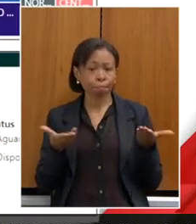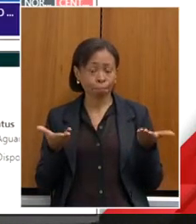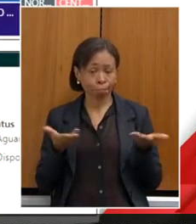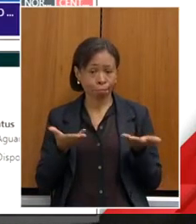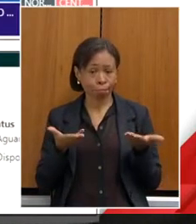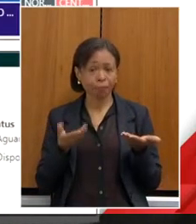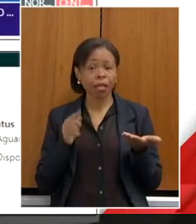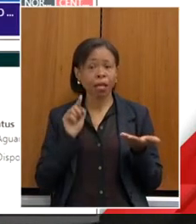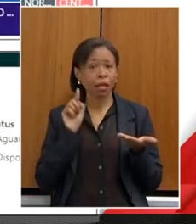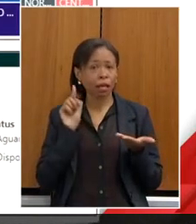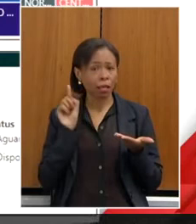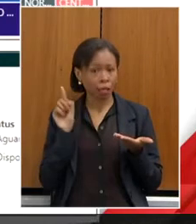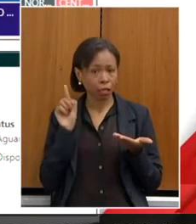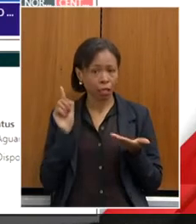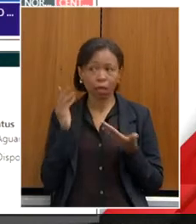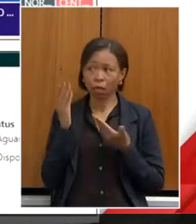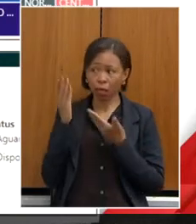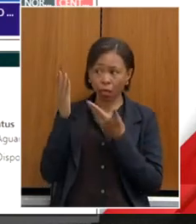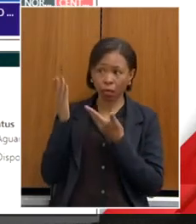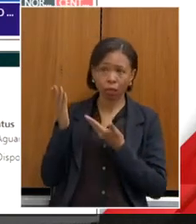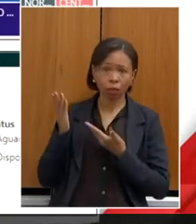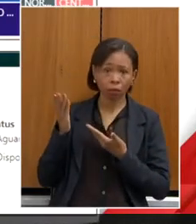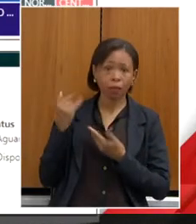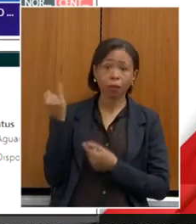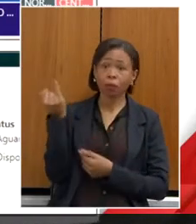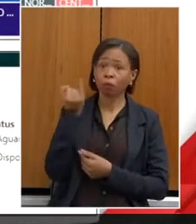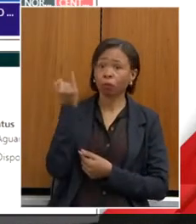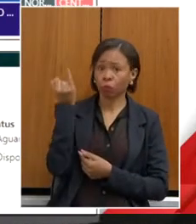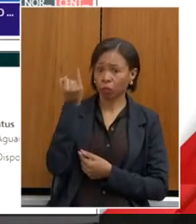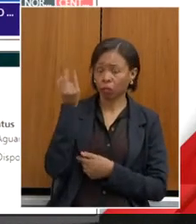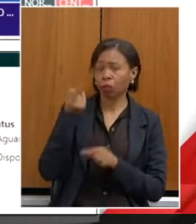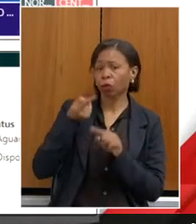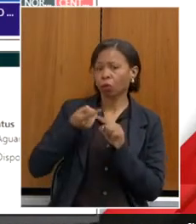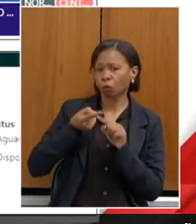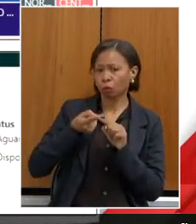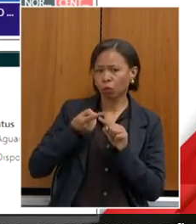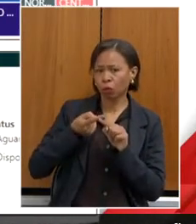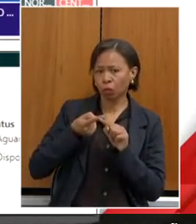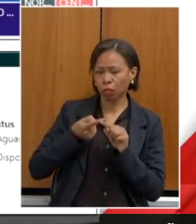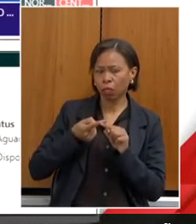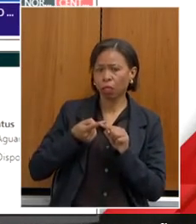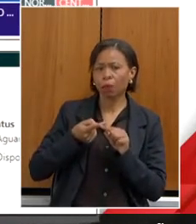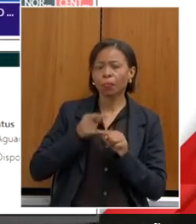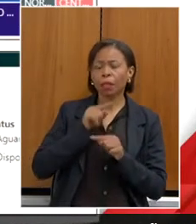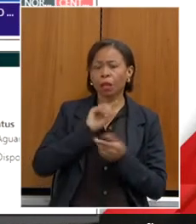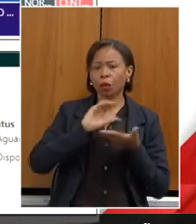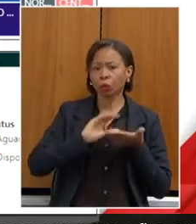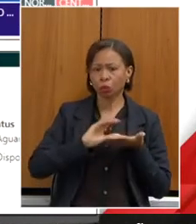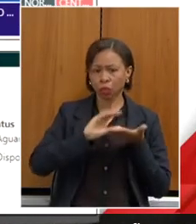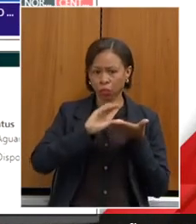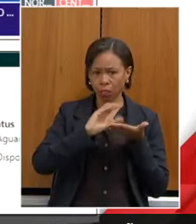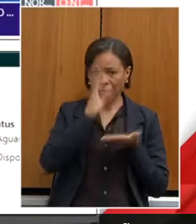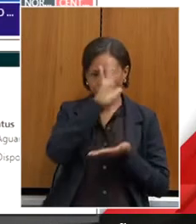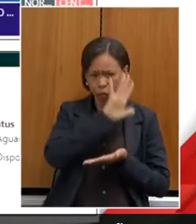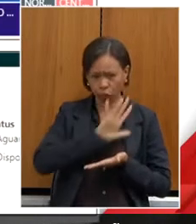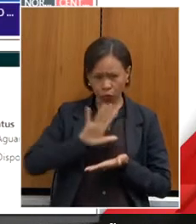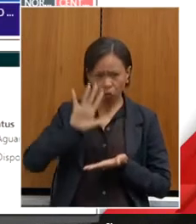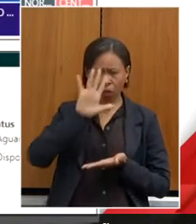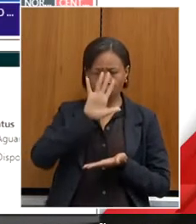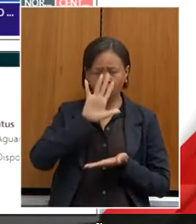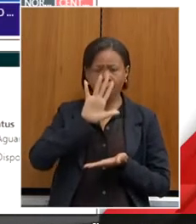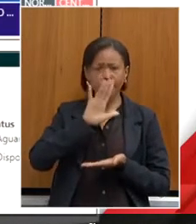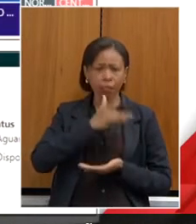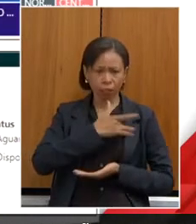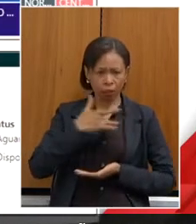Essa apresentação é muito importante, porque ela hoje é copiada, o Conselho Nacional de Secretários de Saúde, o Ministério da Saúde,